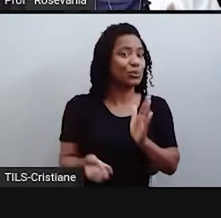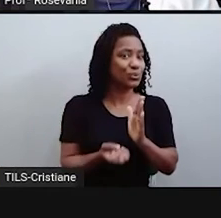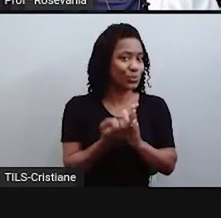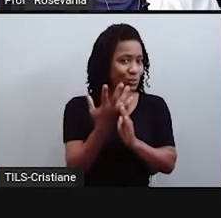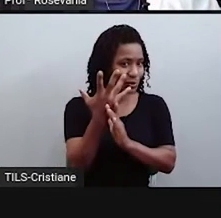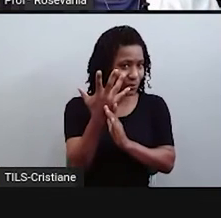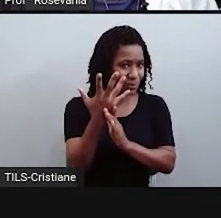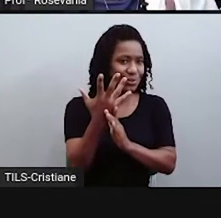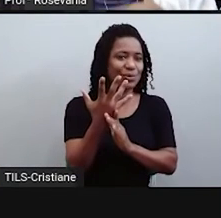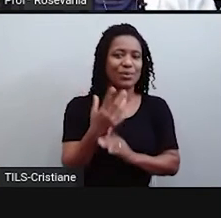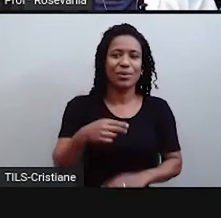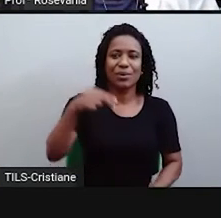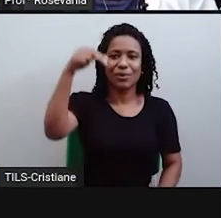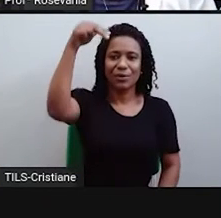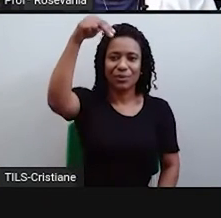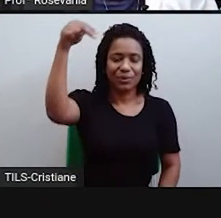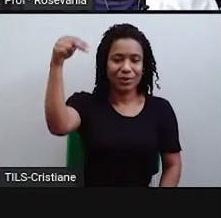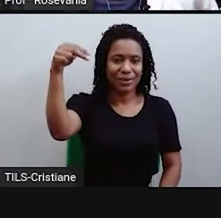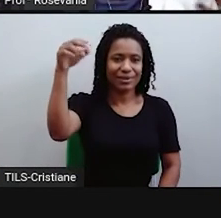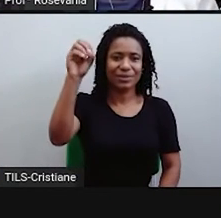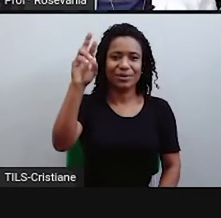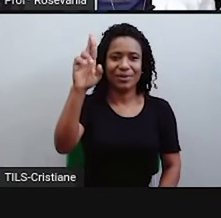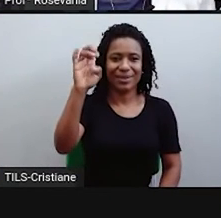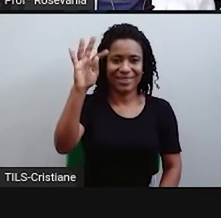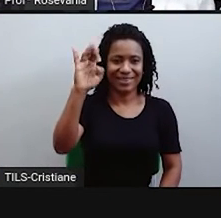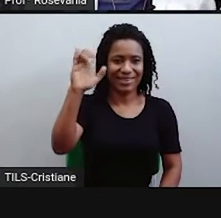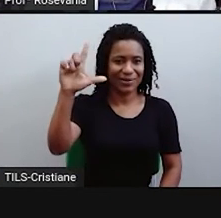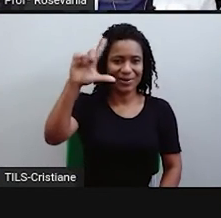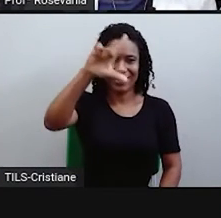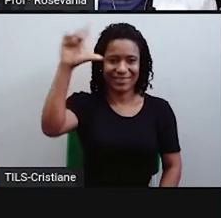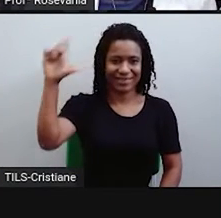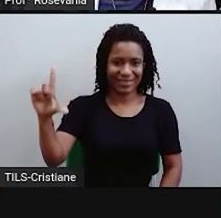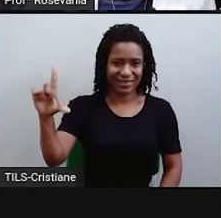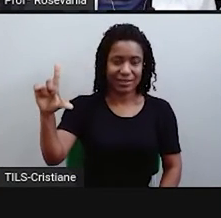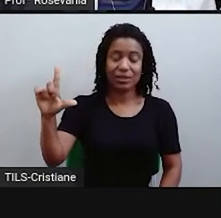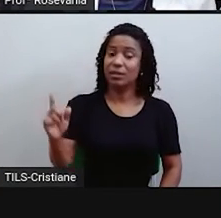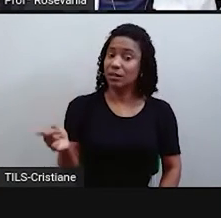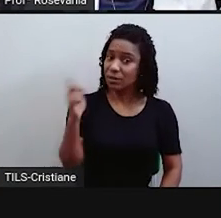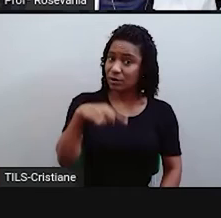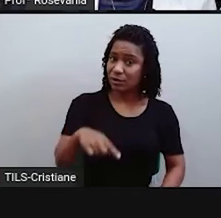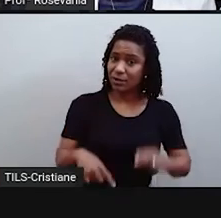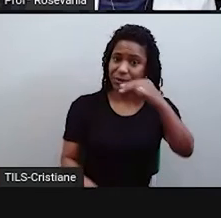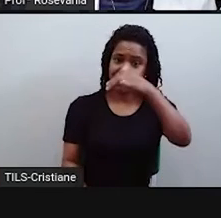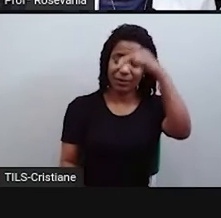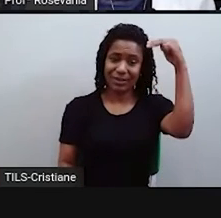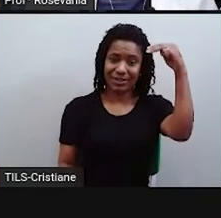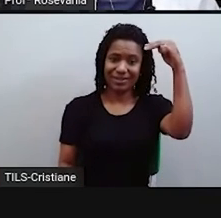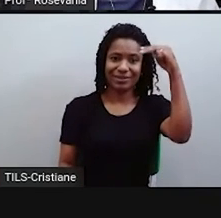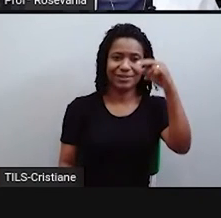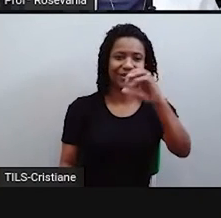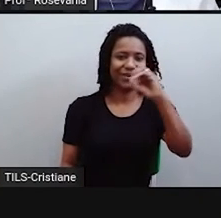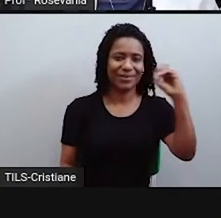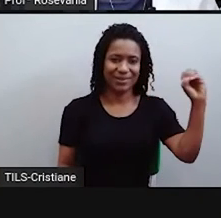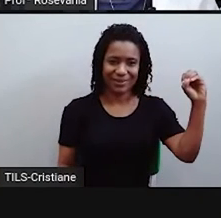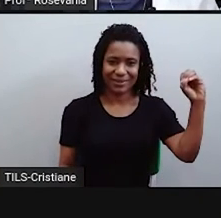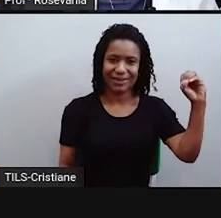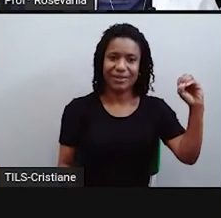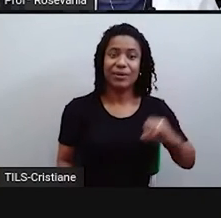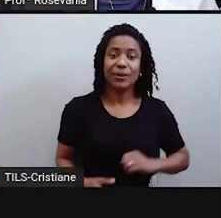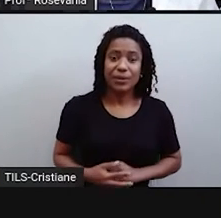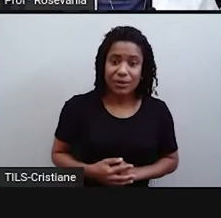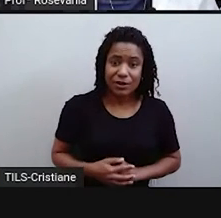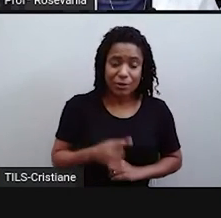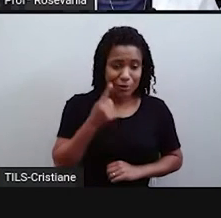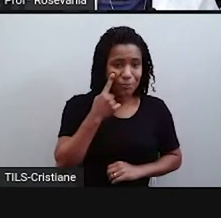A gente tinha o Nordeste Oriental, que era o Nordeste do Leste, e a gente tinha o Nordeste Ocidental, que era do Oeste. Percebam